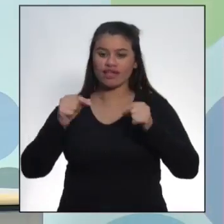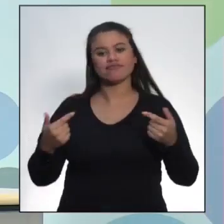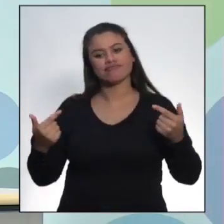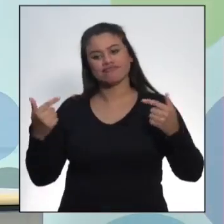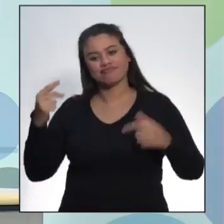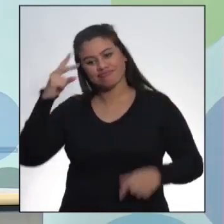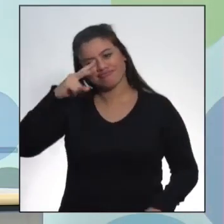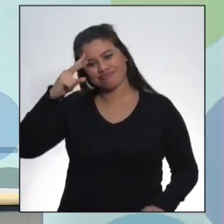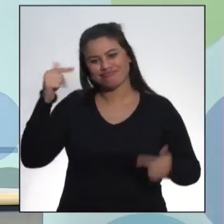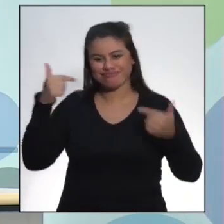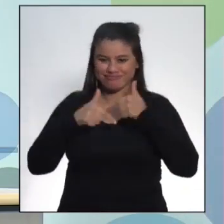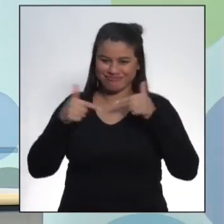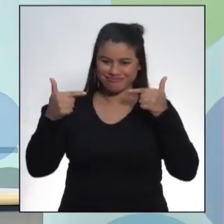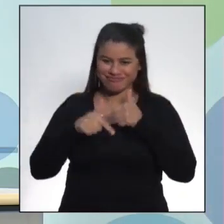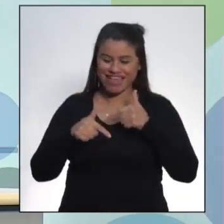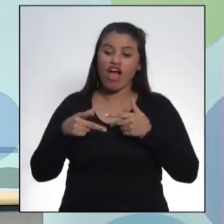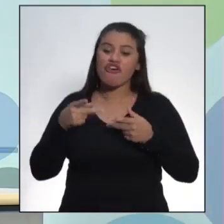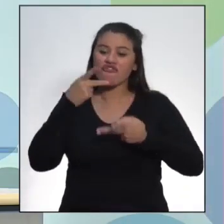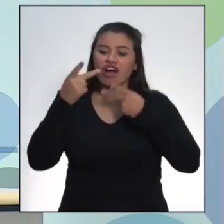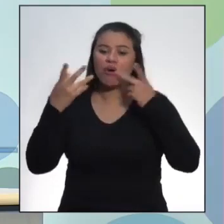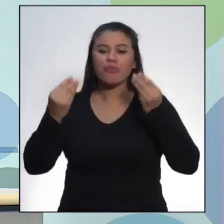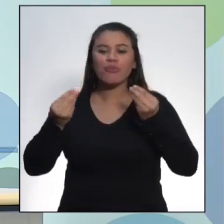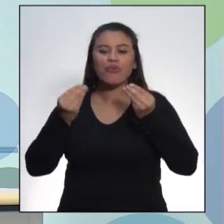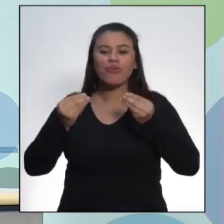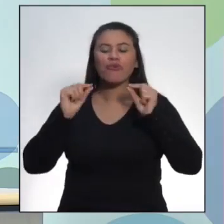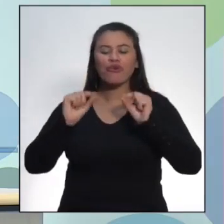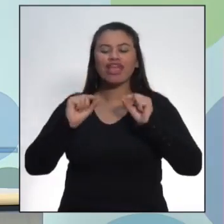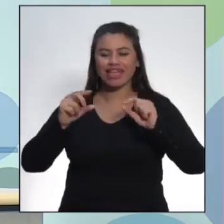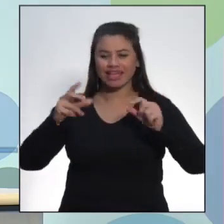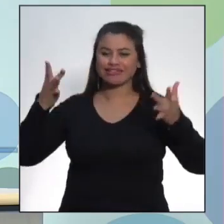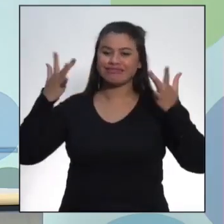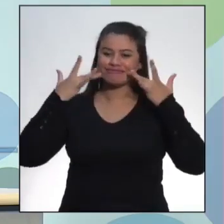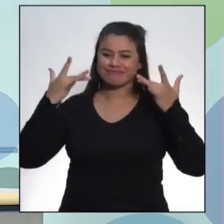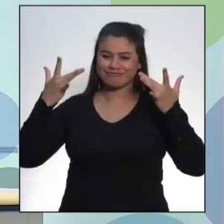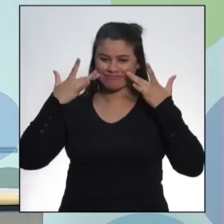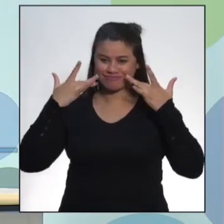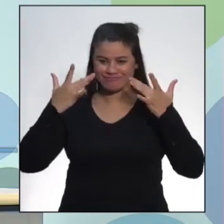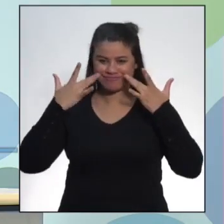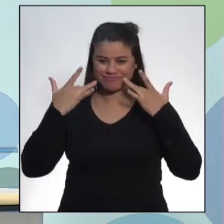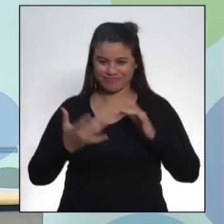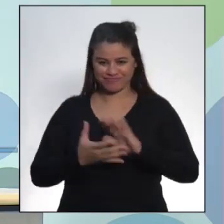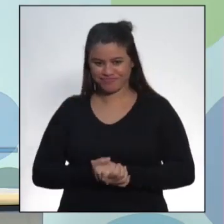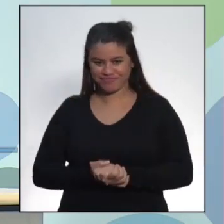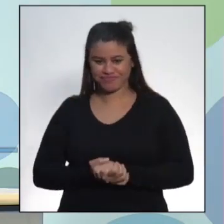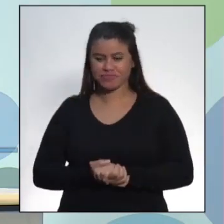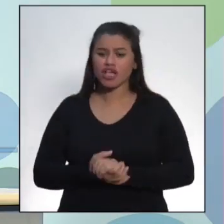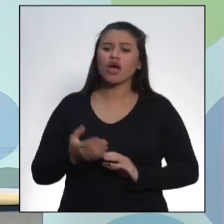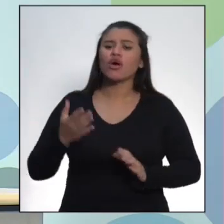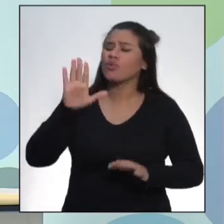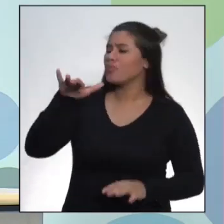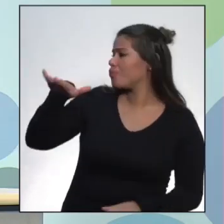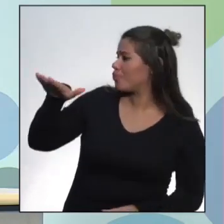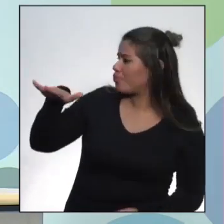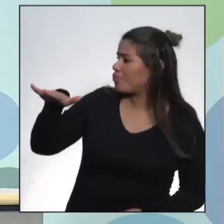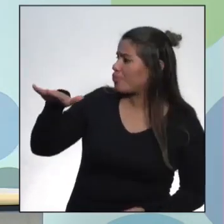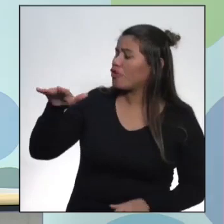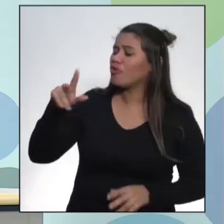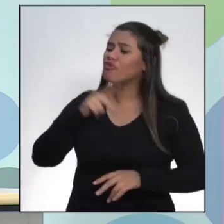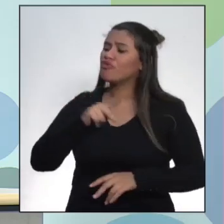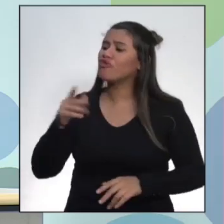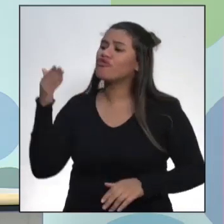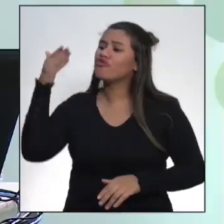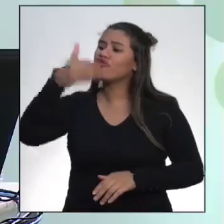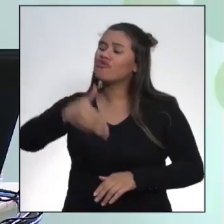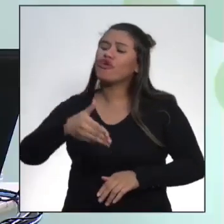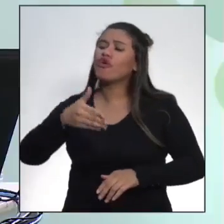hoje, vai ser bastante interessante a aula. Então, professora, me responda, qual foi a última vez que você foi ao teatro?